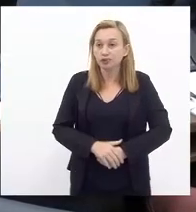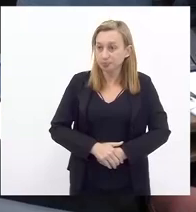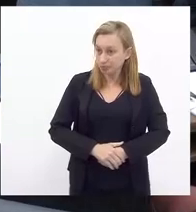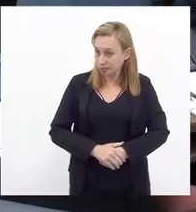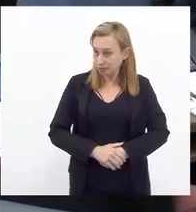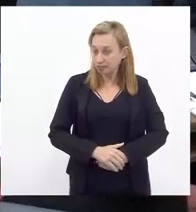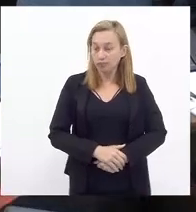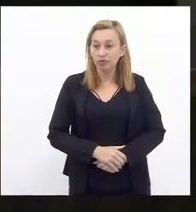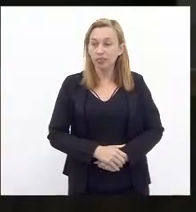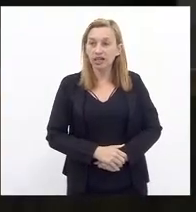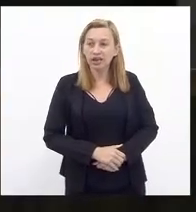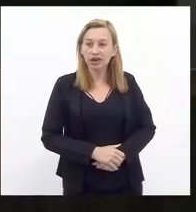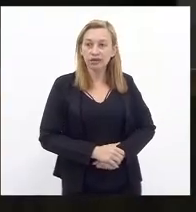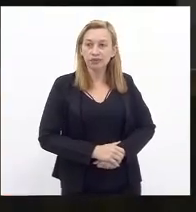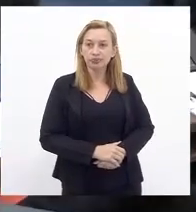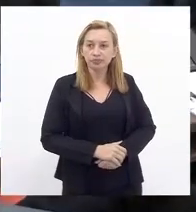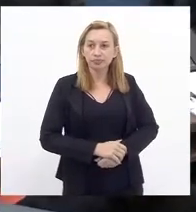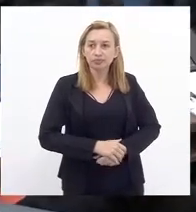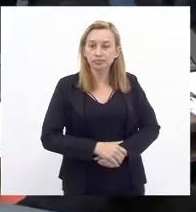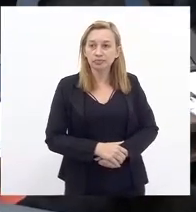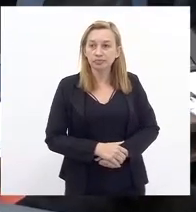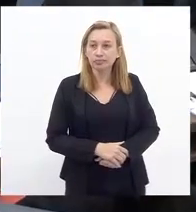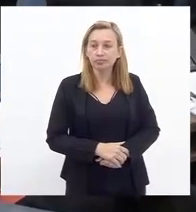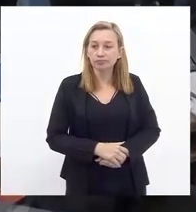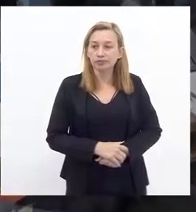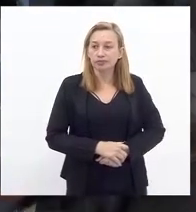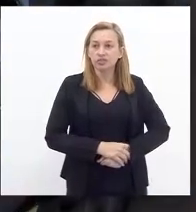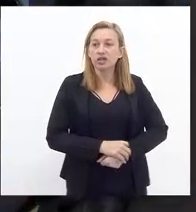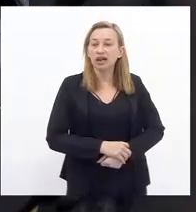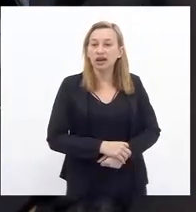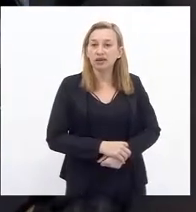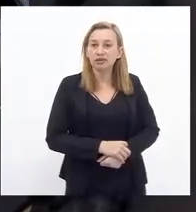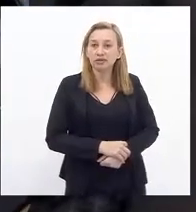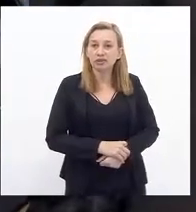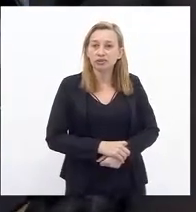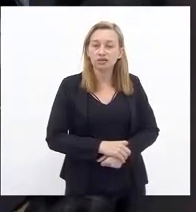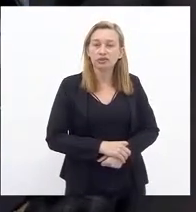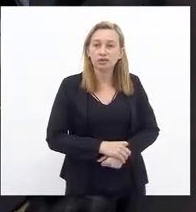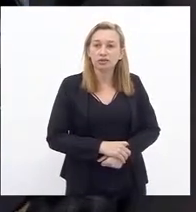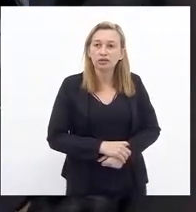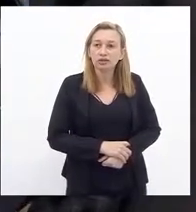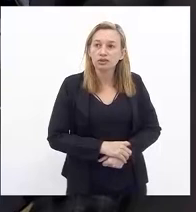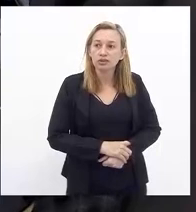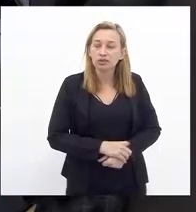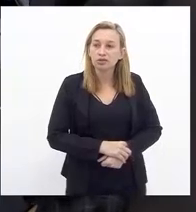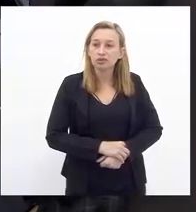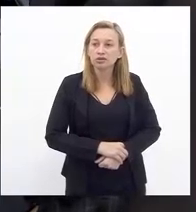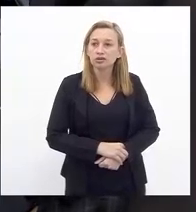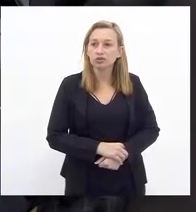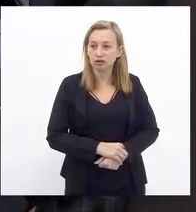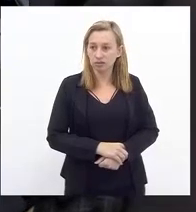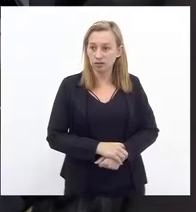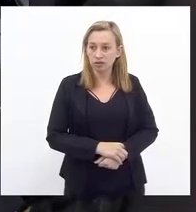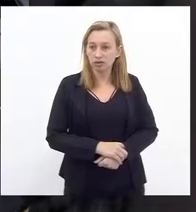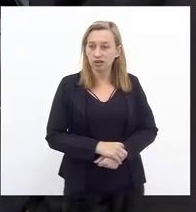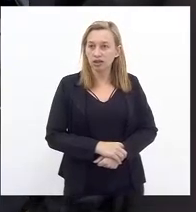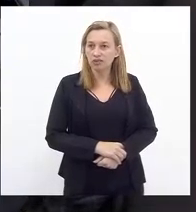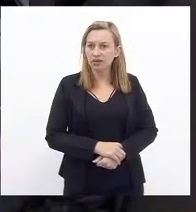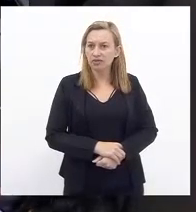deputada Martha Rocha eu tô marcando o tempo no painel por gentileza